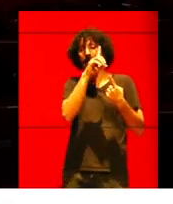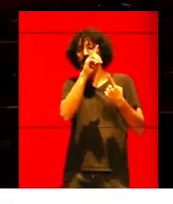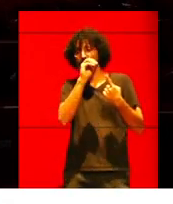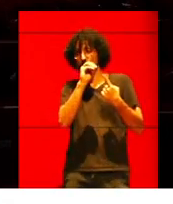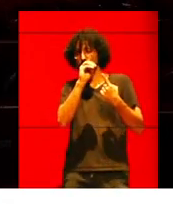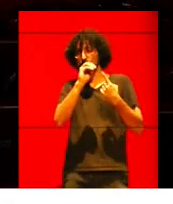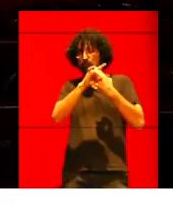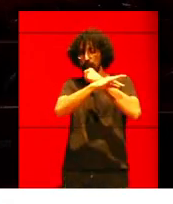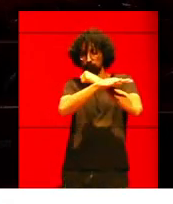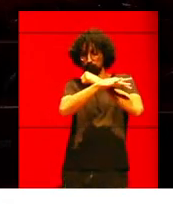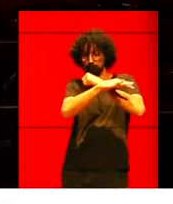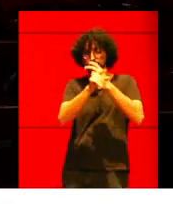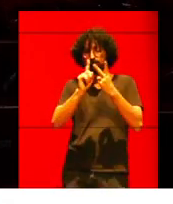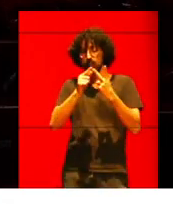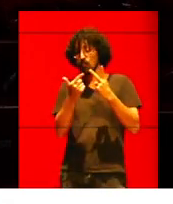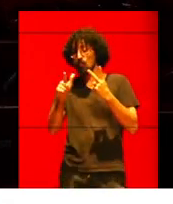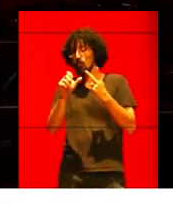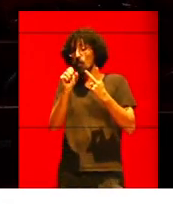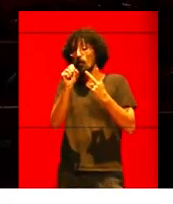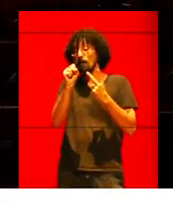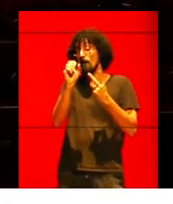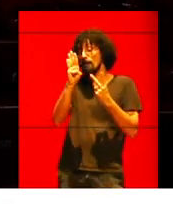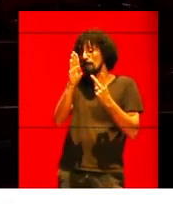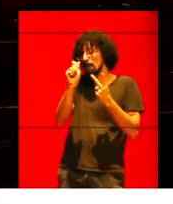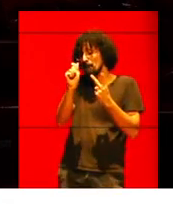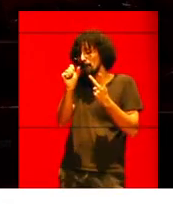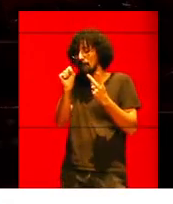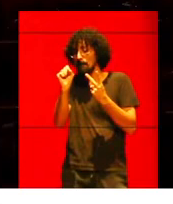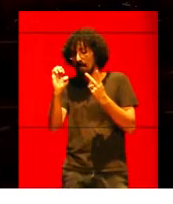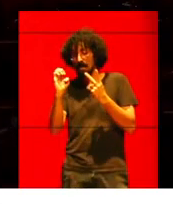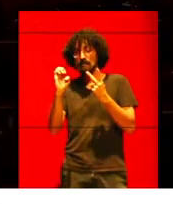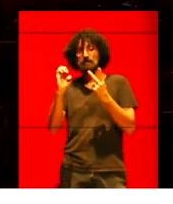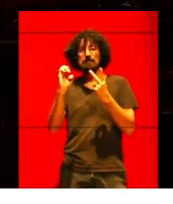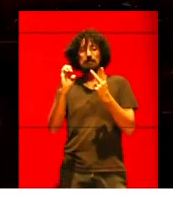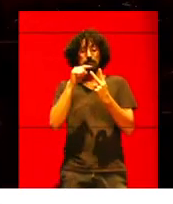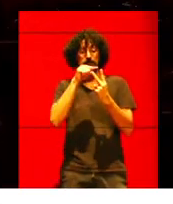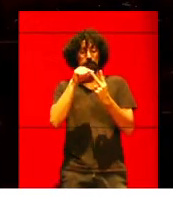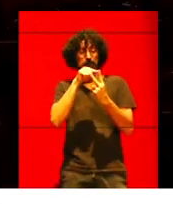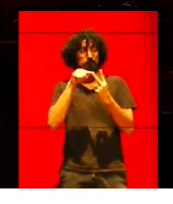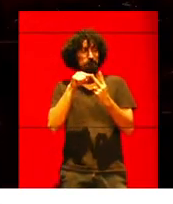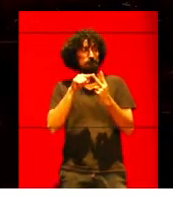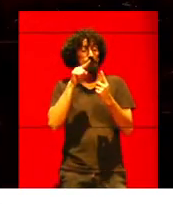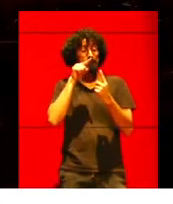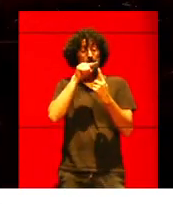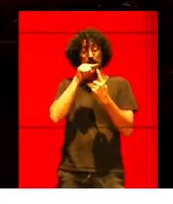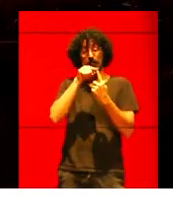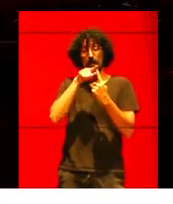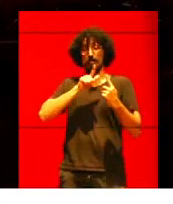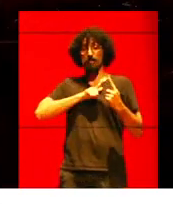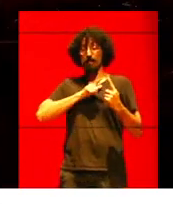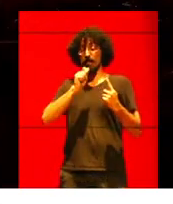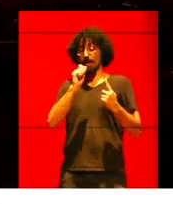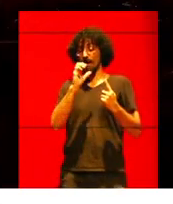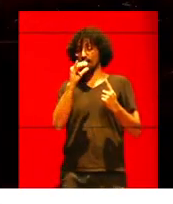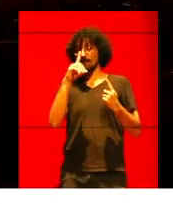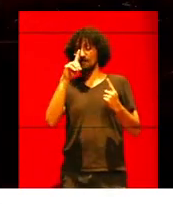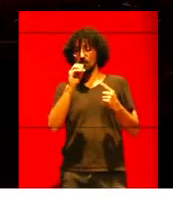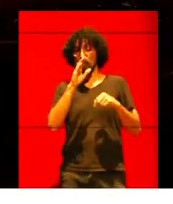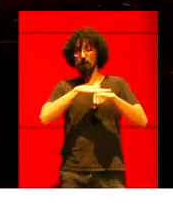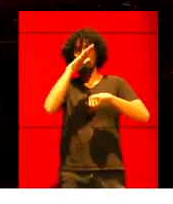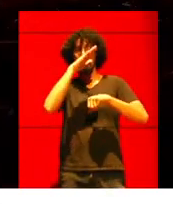orgânicos, como é que funciona? Ó, compostos que têm maior acidez. Tá lá, o primeiro é o